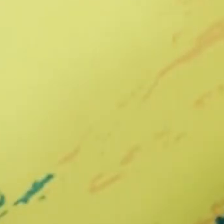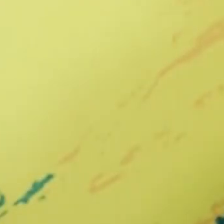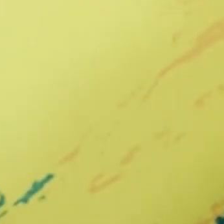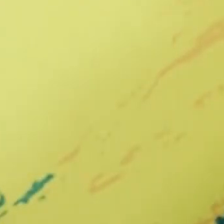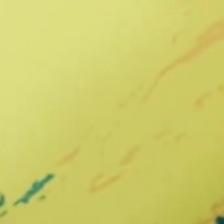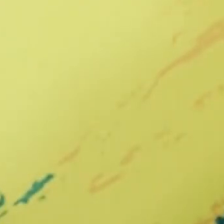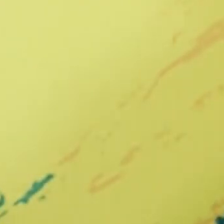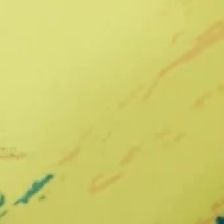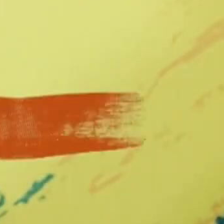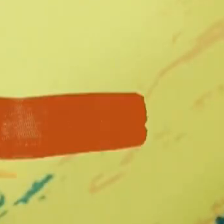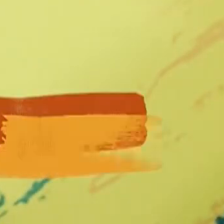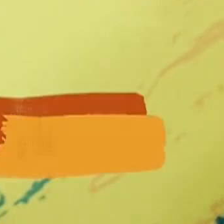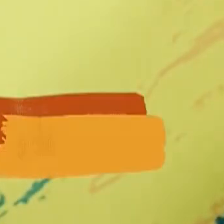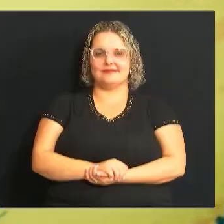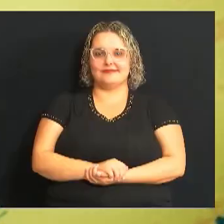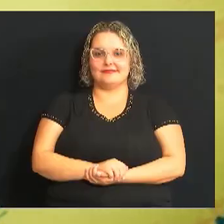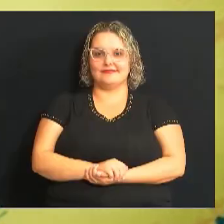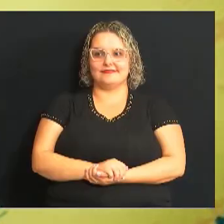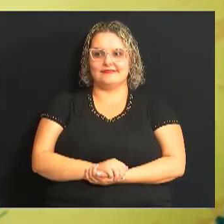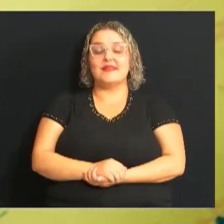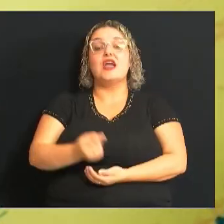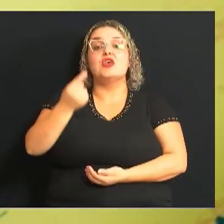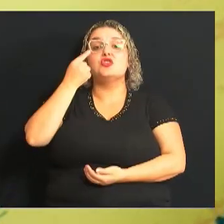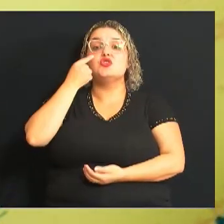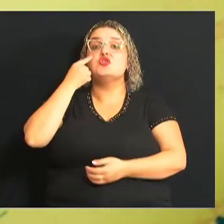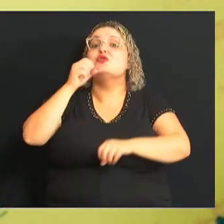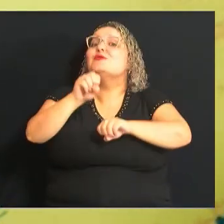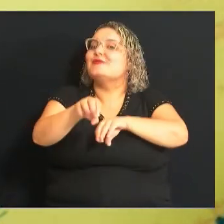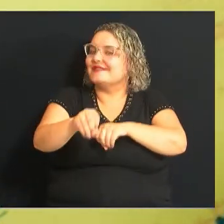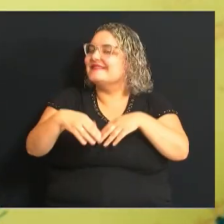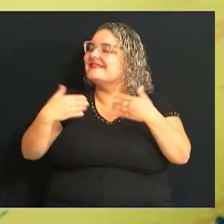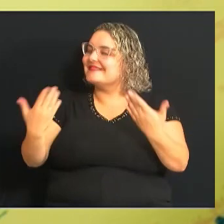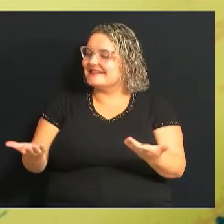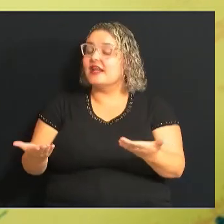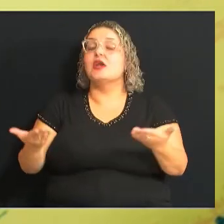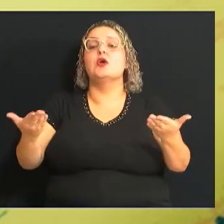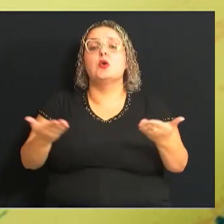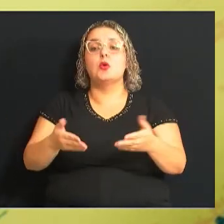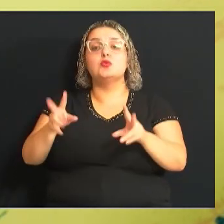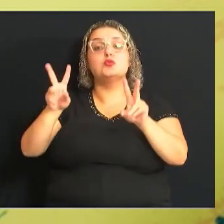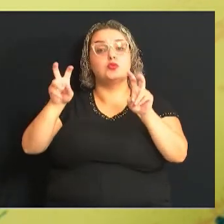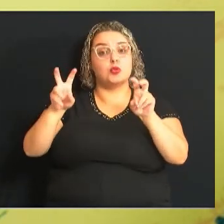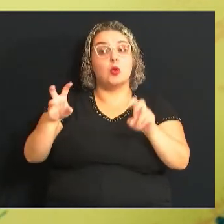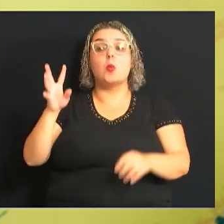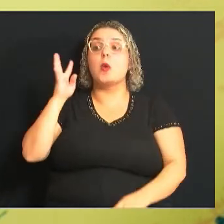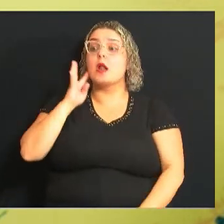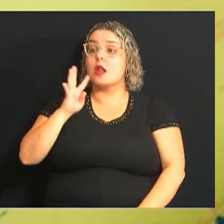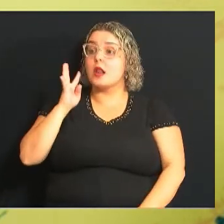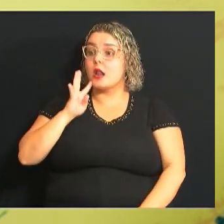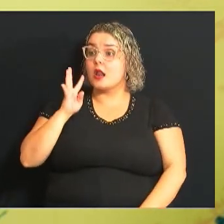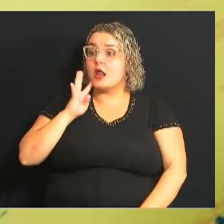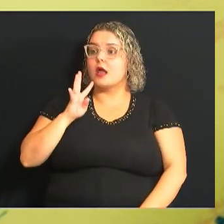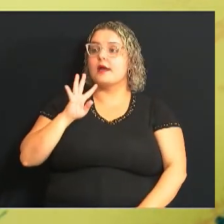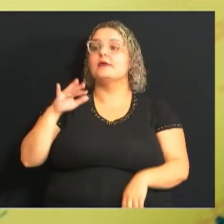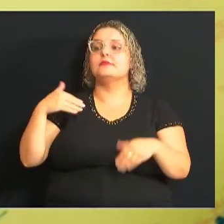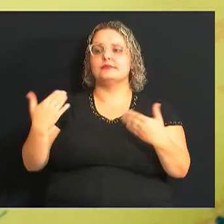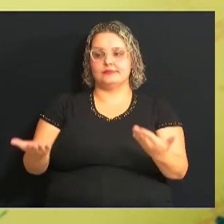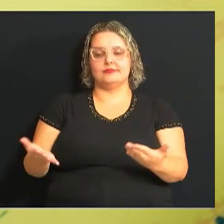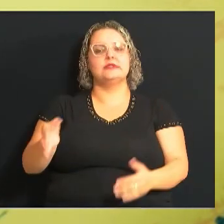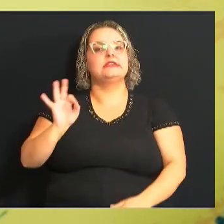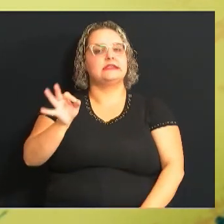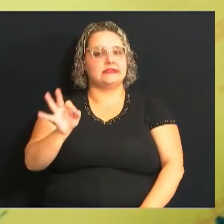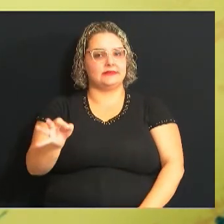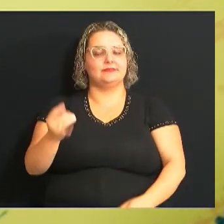Bom, é o quadro De Olho na Educação e olha só que bacana, hoje um assunto bem legal que vai certamente